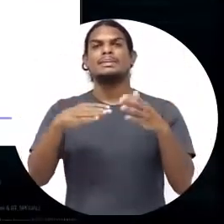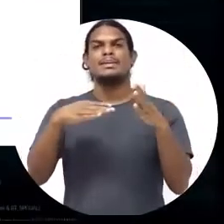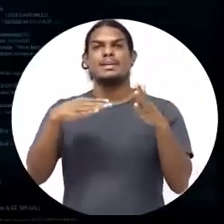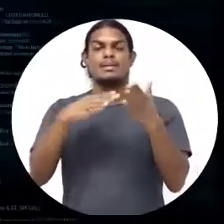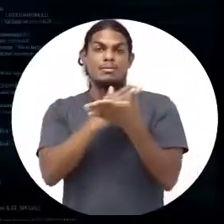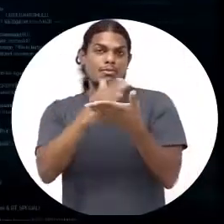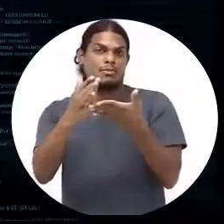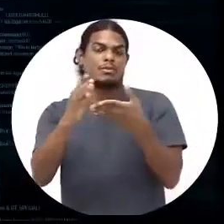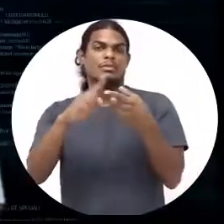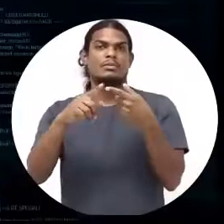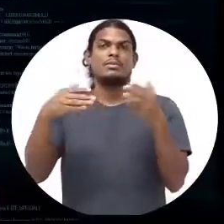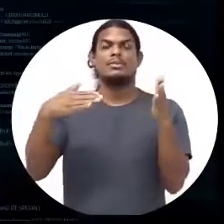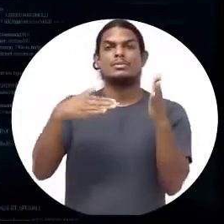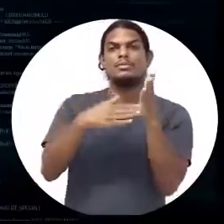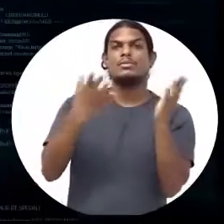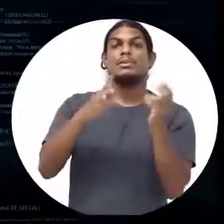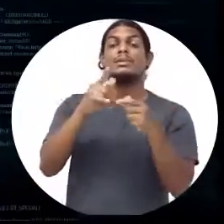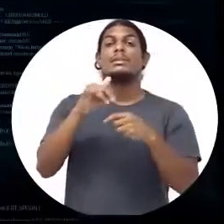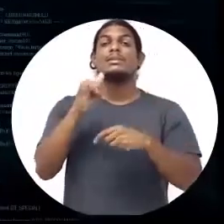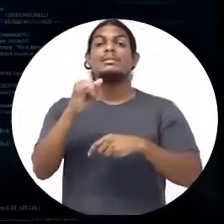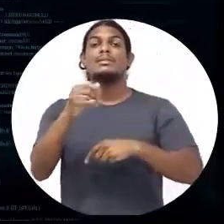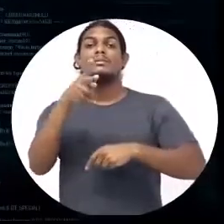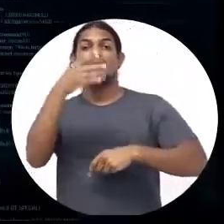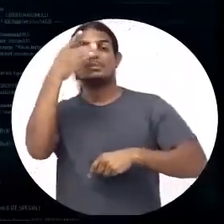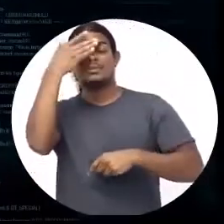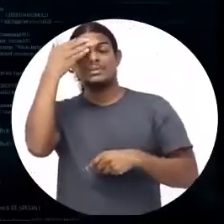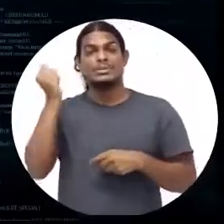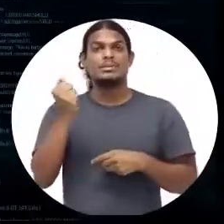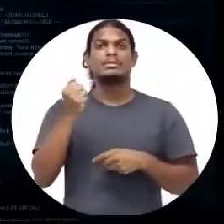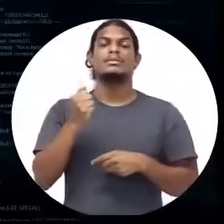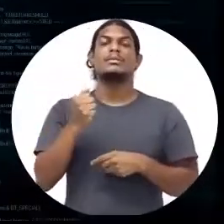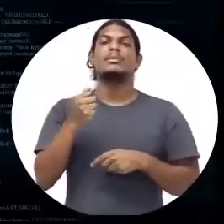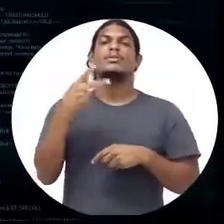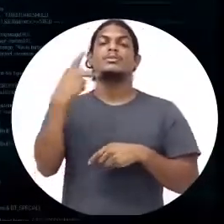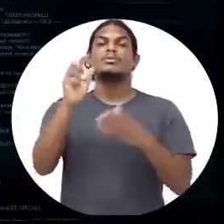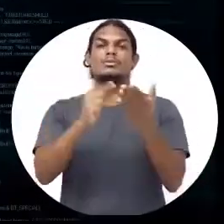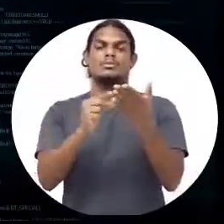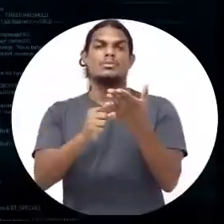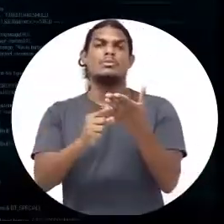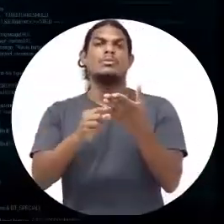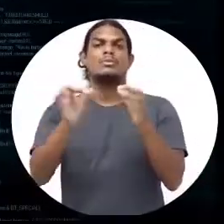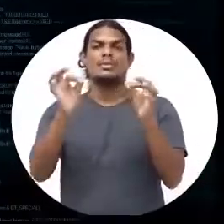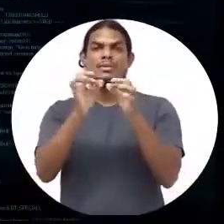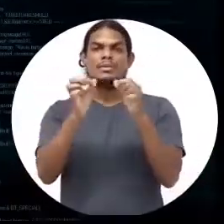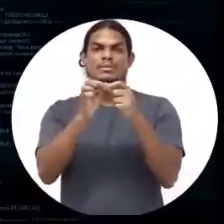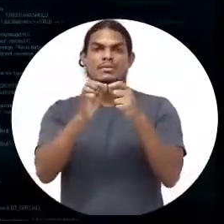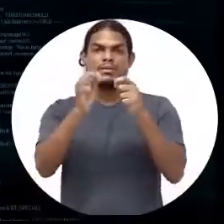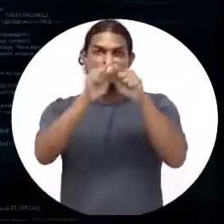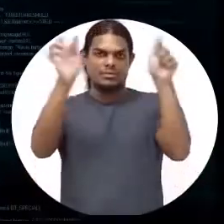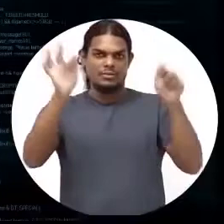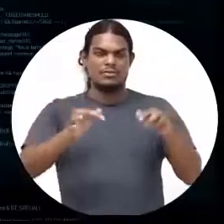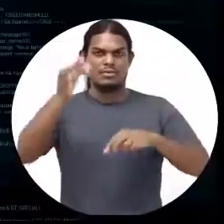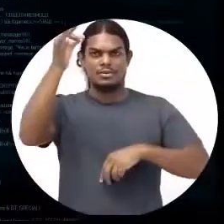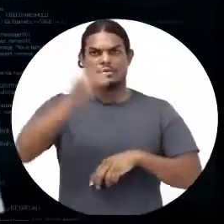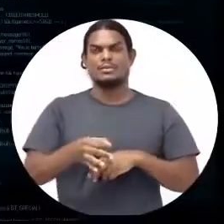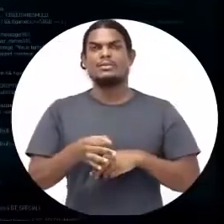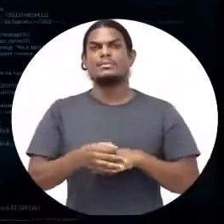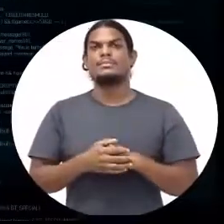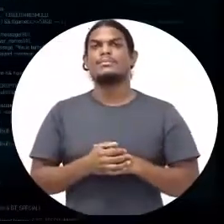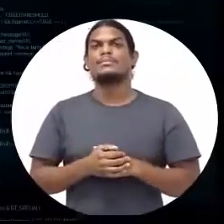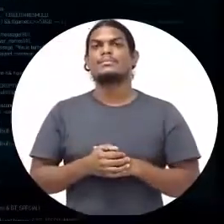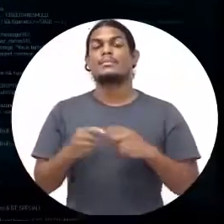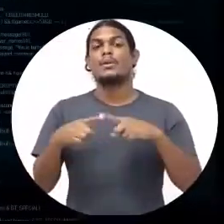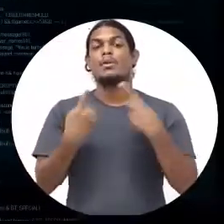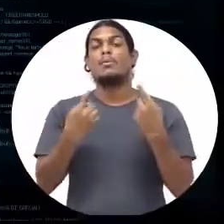você esquecer? Bem, o navegador corrige, mas é aquele probleminha. No caso de softwares de leitura, eles podem não entender